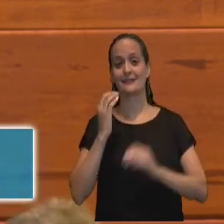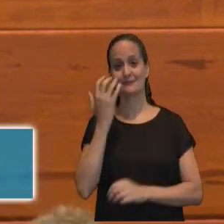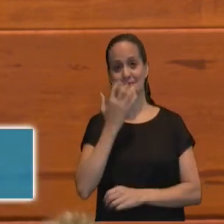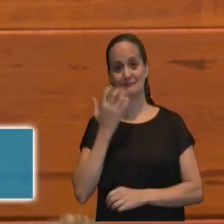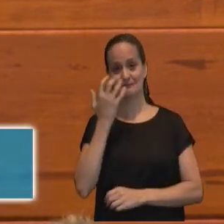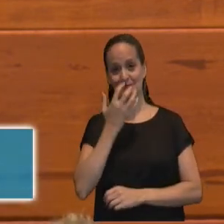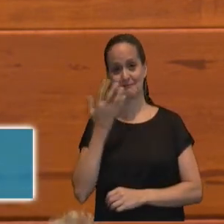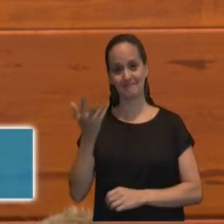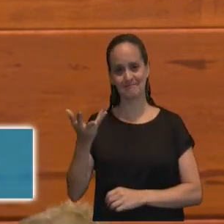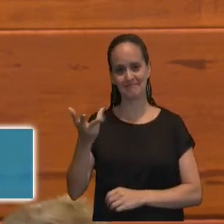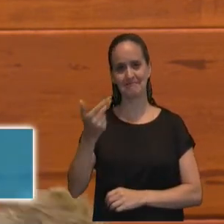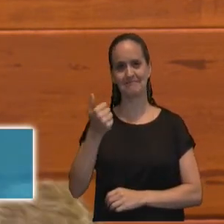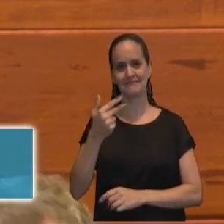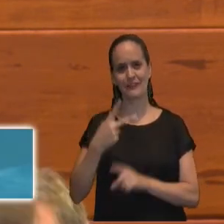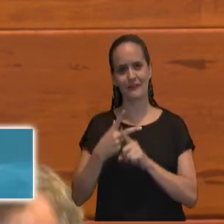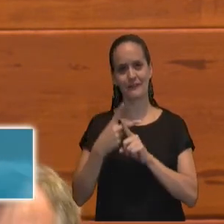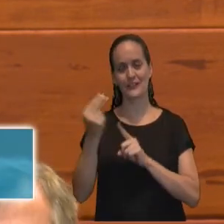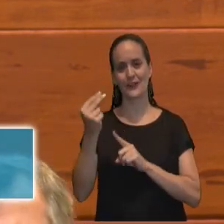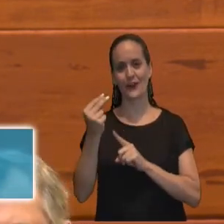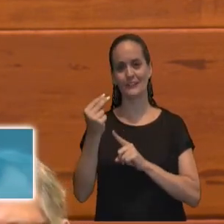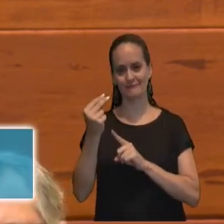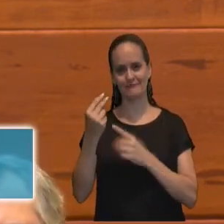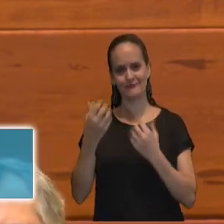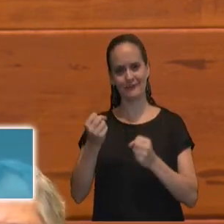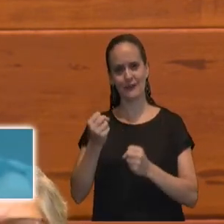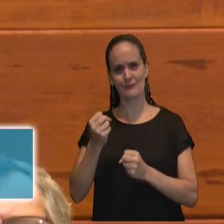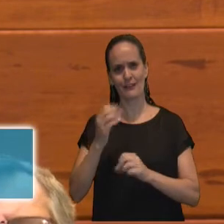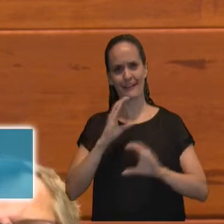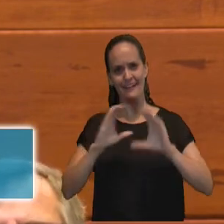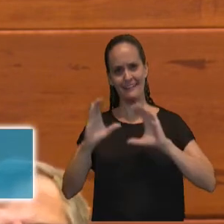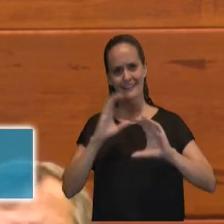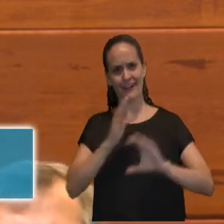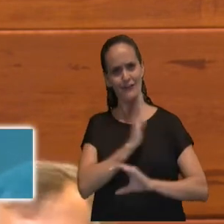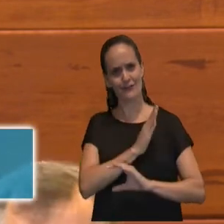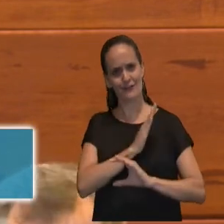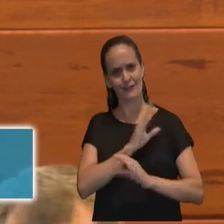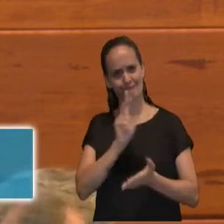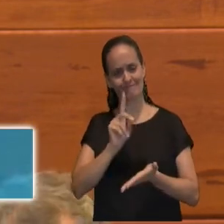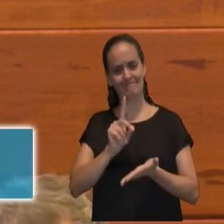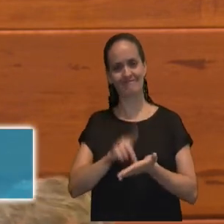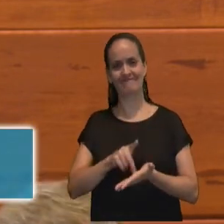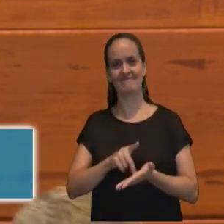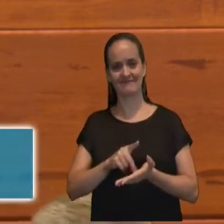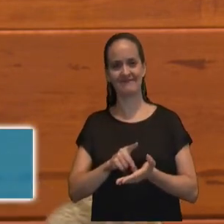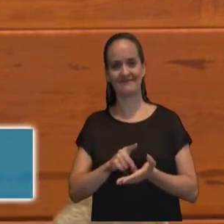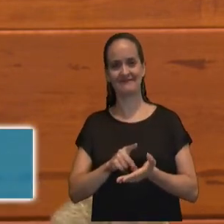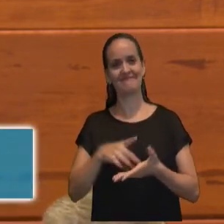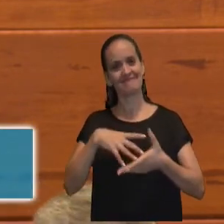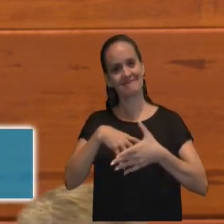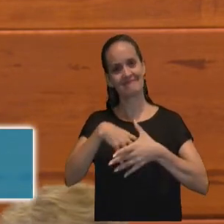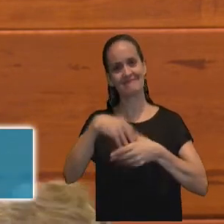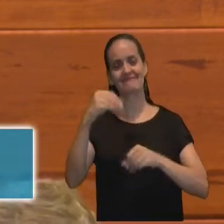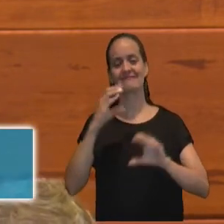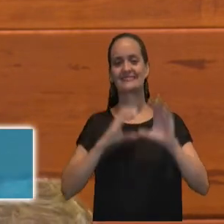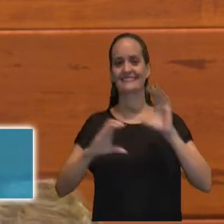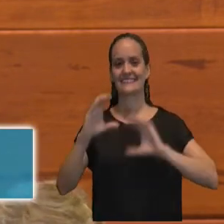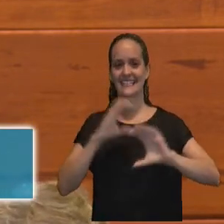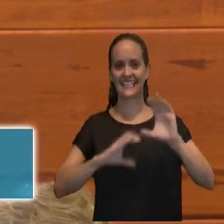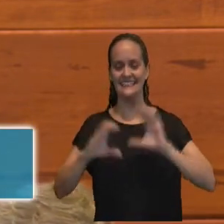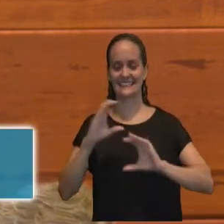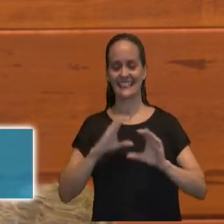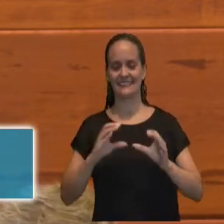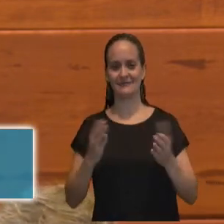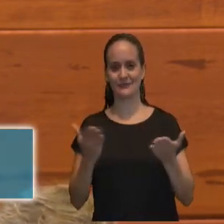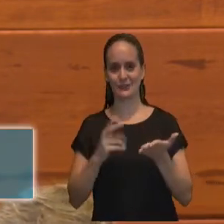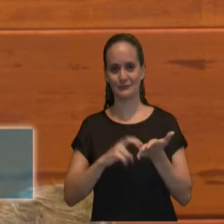hino vitorioso. Cante com todo o coração, abra teu coração e cante conosco este belo hino e o último hino